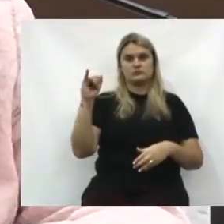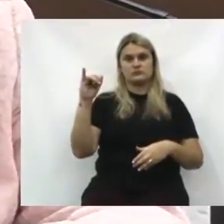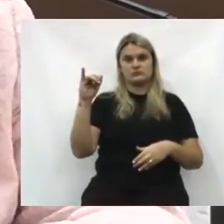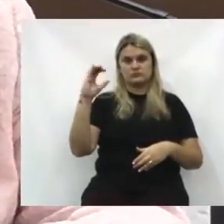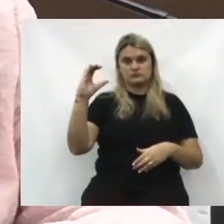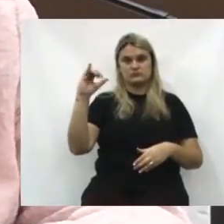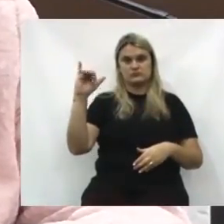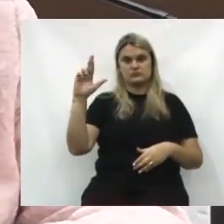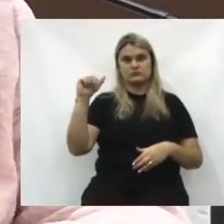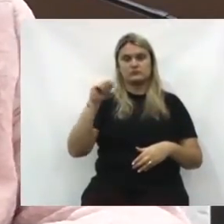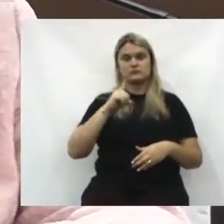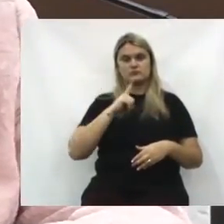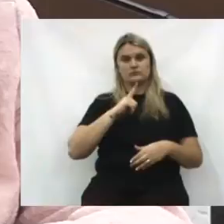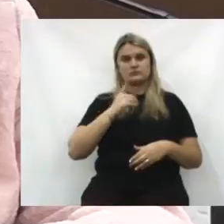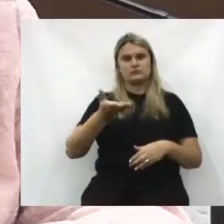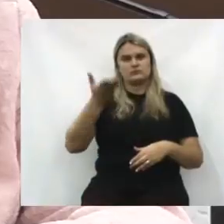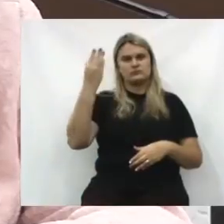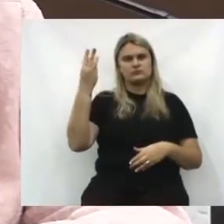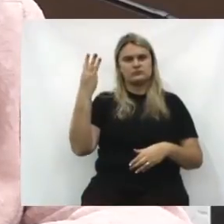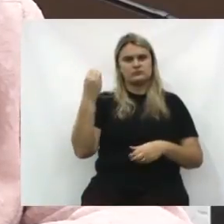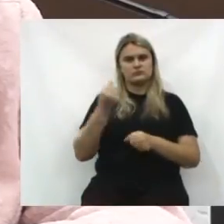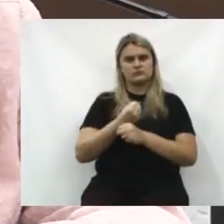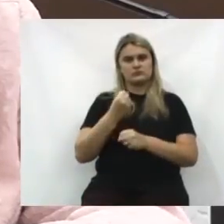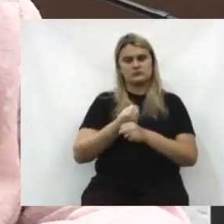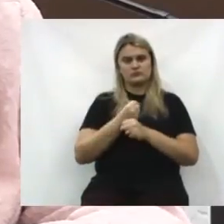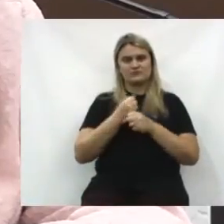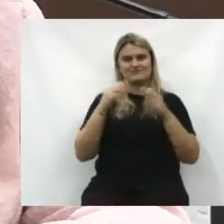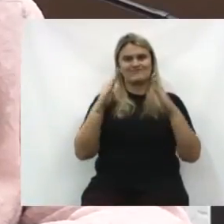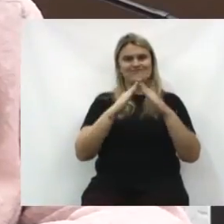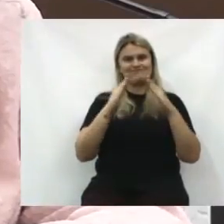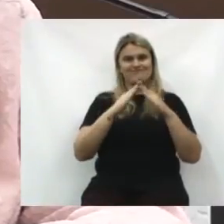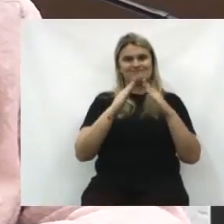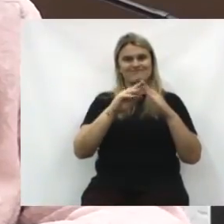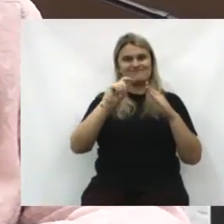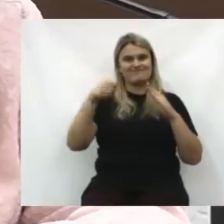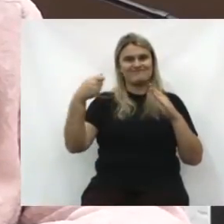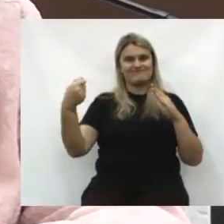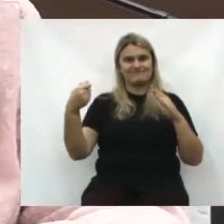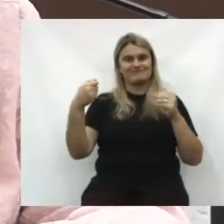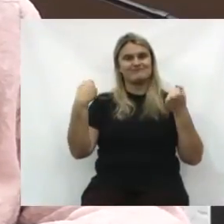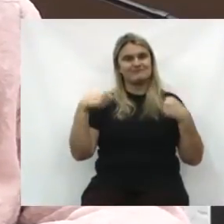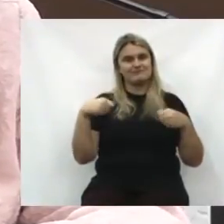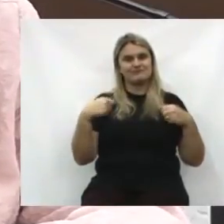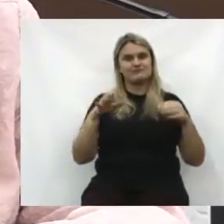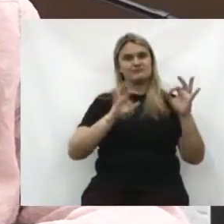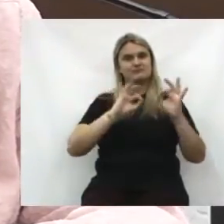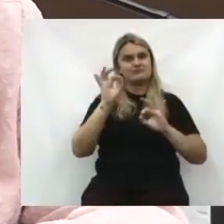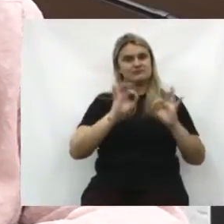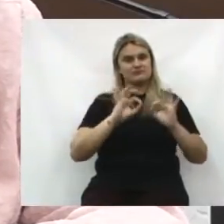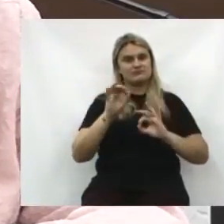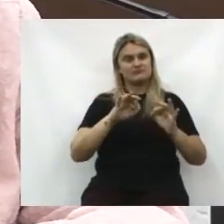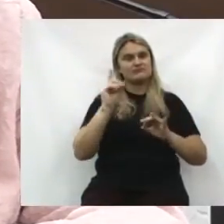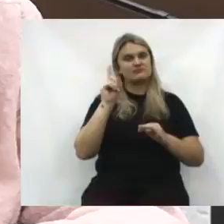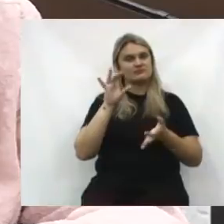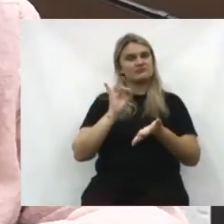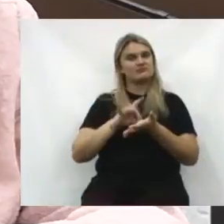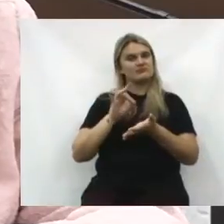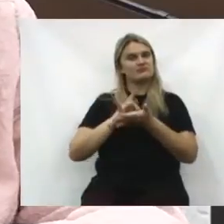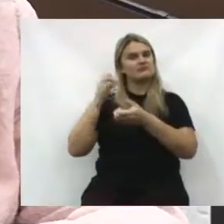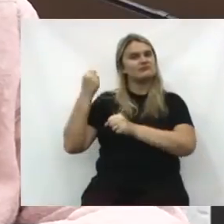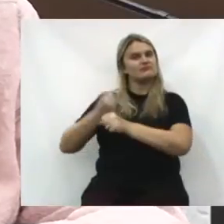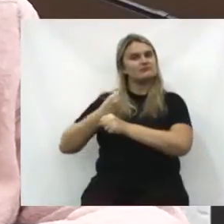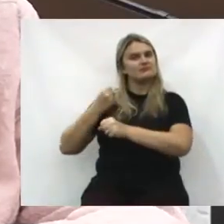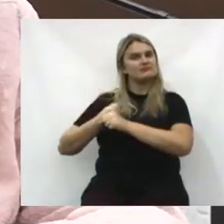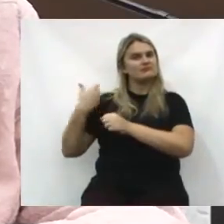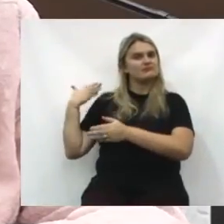Nibeli existe há mais de 30 anos, considerando que a estrutura física da referida associação